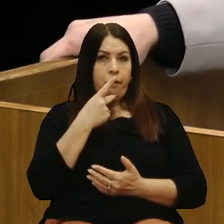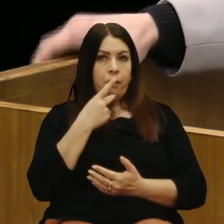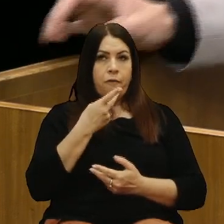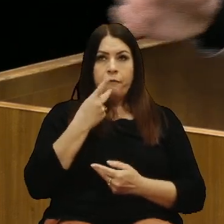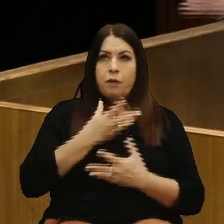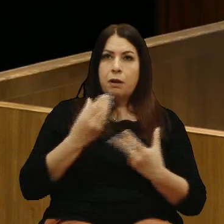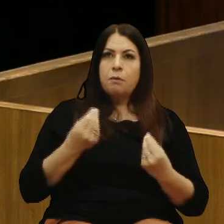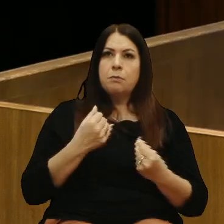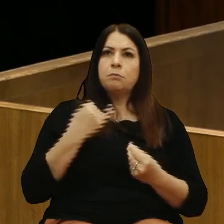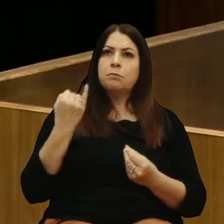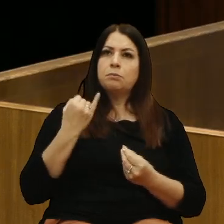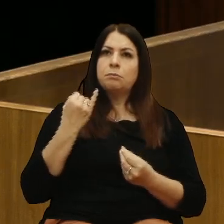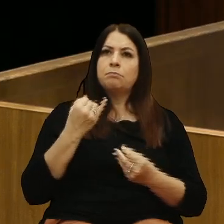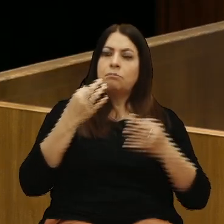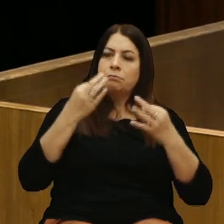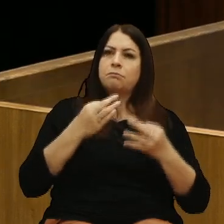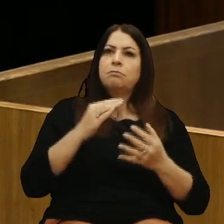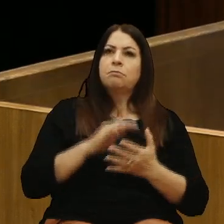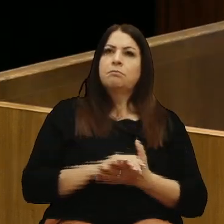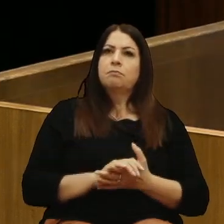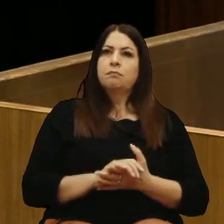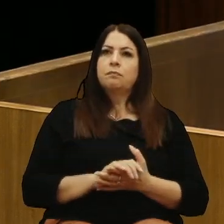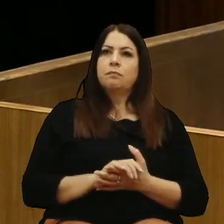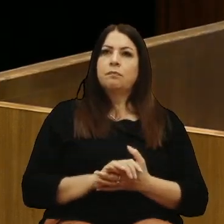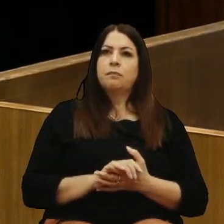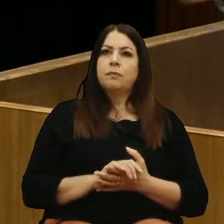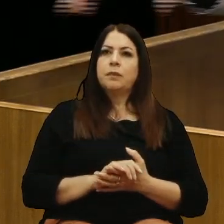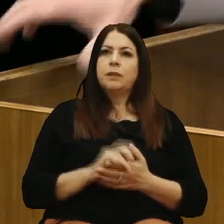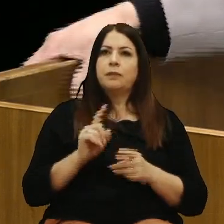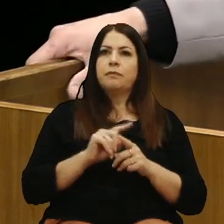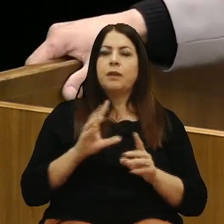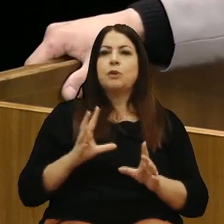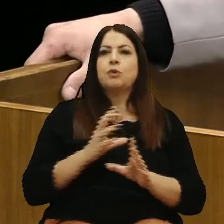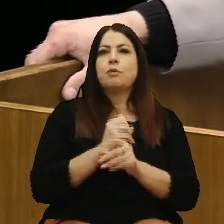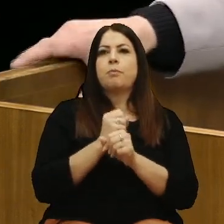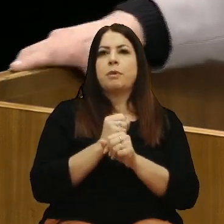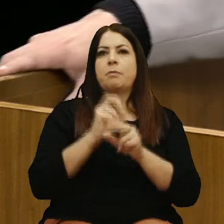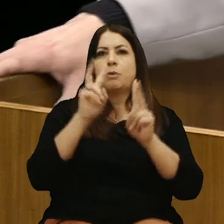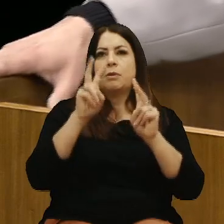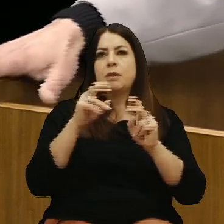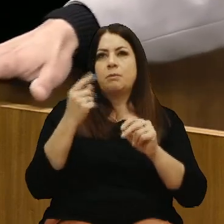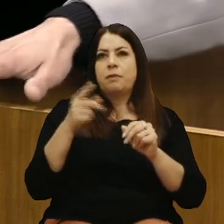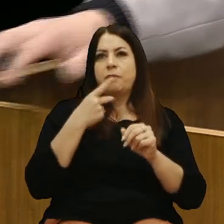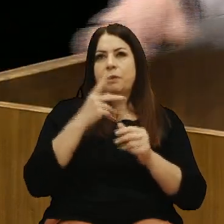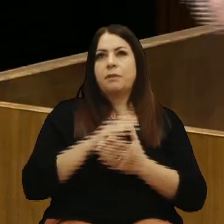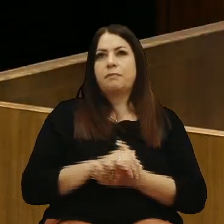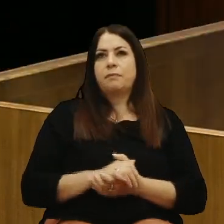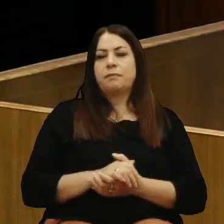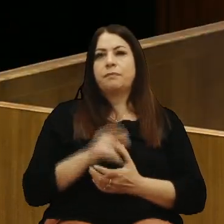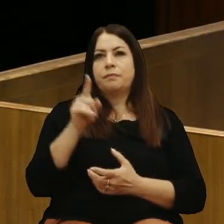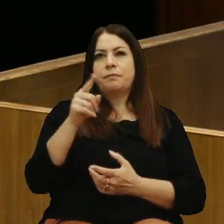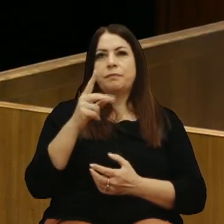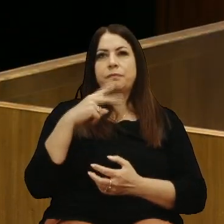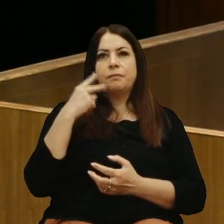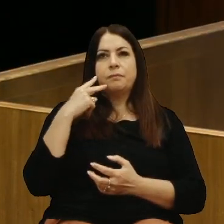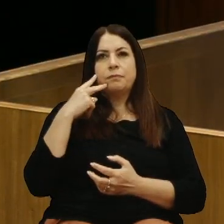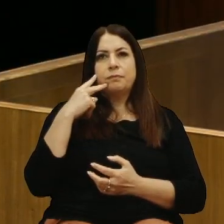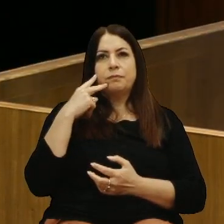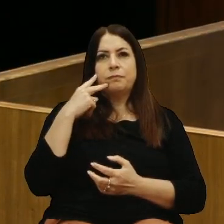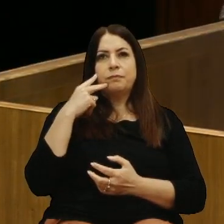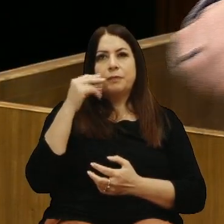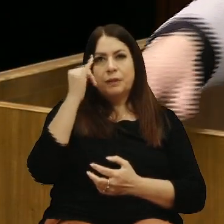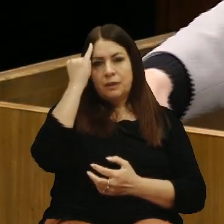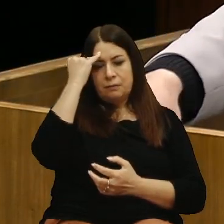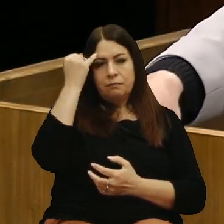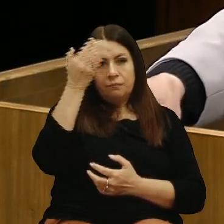muito consistentes que, de fato, só vêm a somar para o tema abordado. Seu à parte, acho que o vereador D'Ambros, que fez